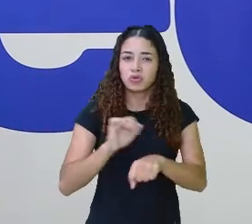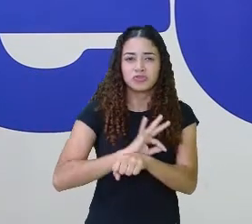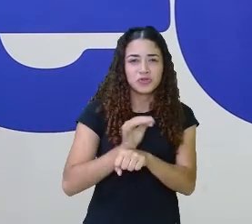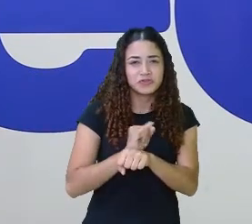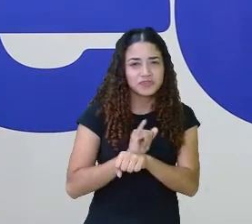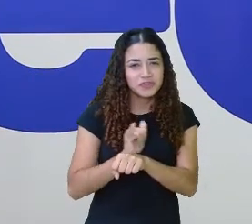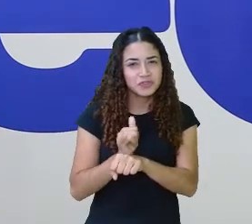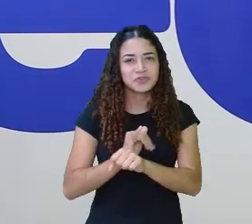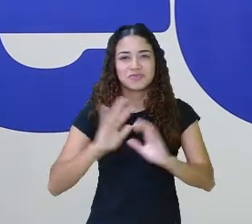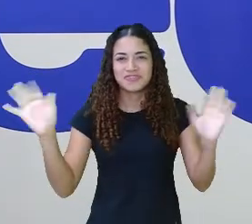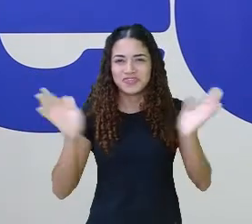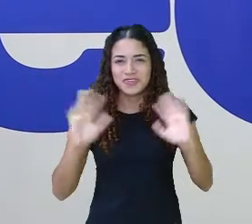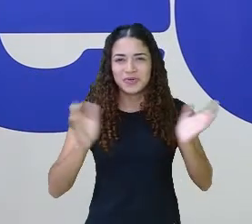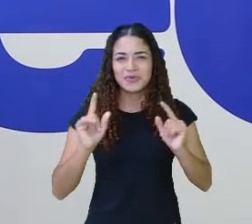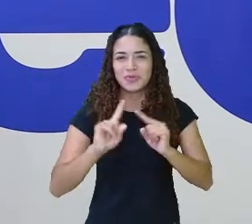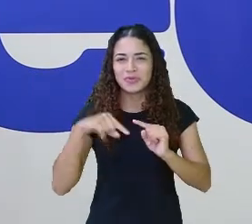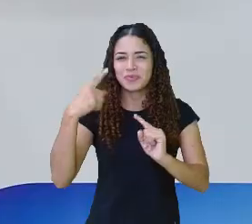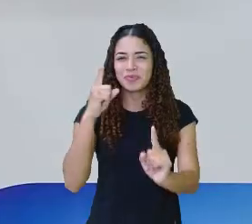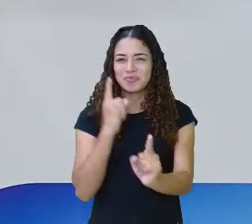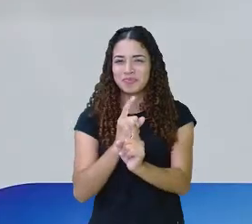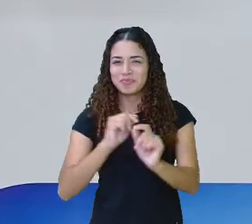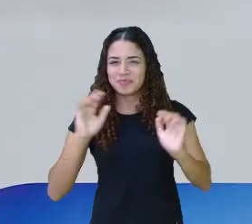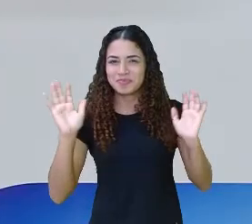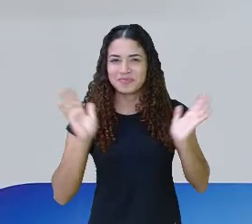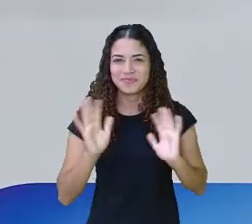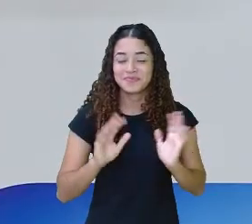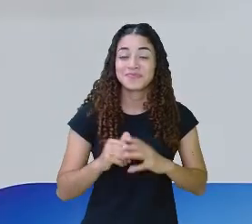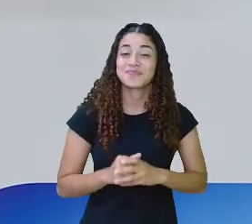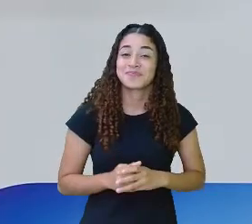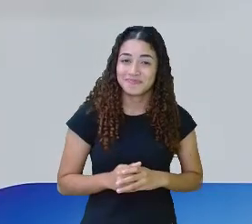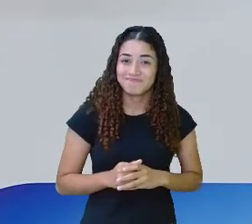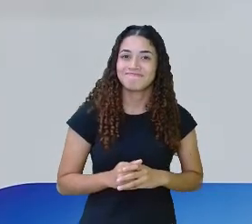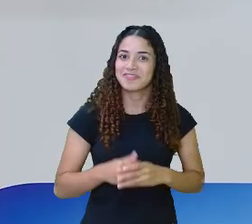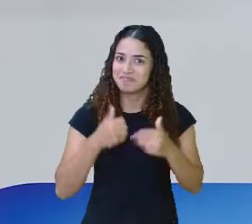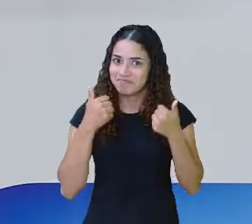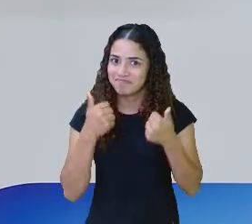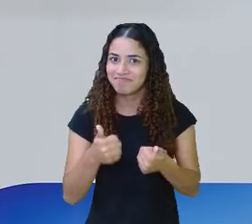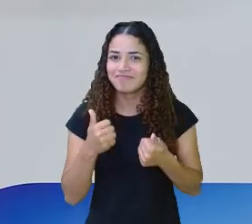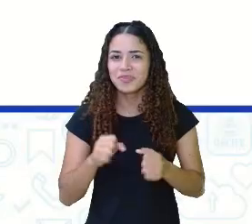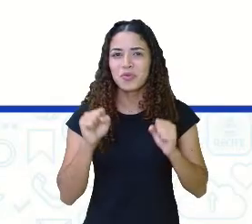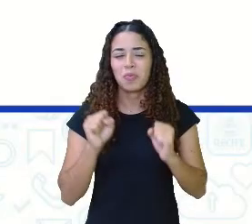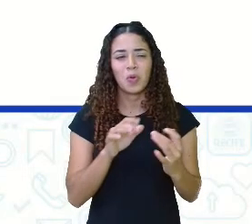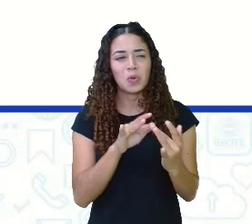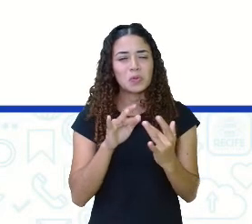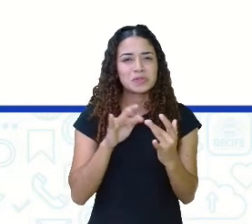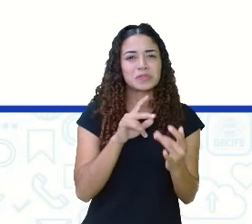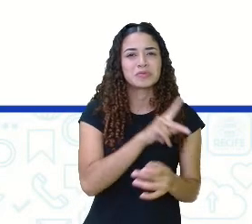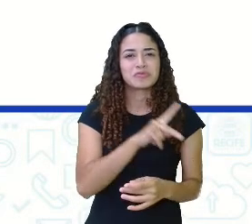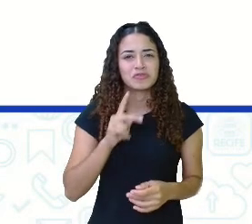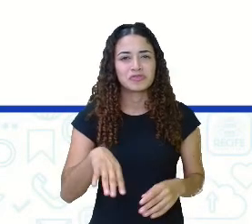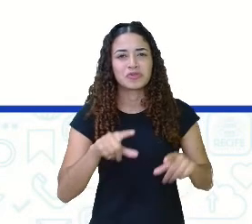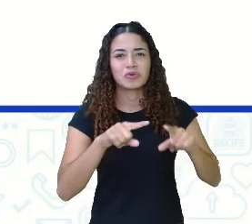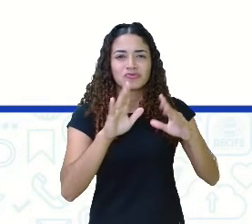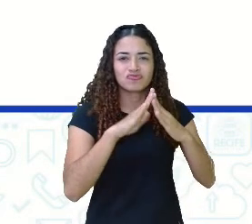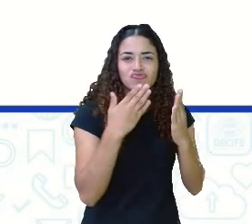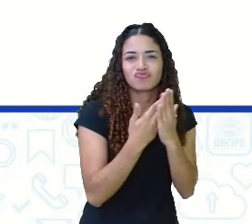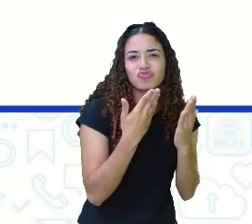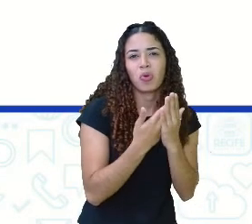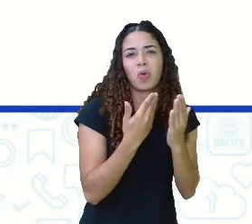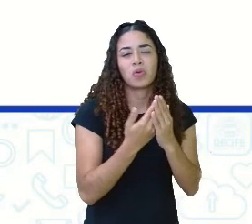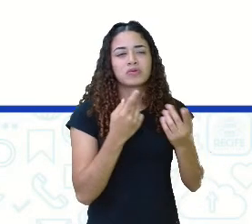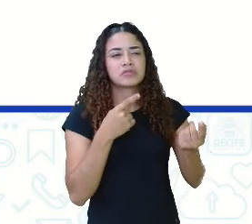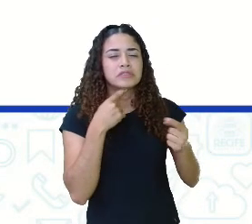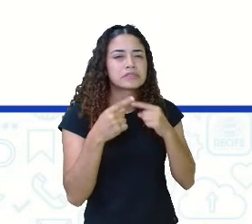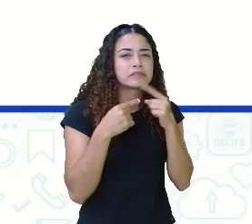tchau, pessoal. Aguardamos vocês na próxima aula. Pois é, gente. Então, entre em contato com o seu professor da sua escola de origem, tire suas